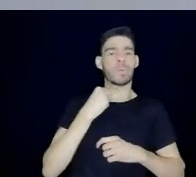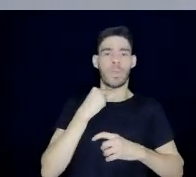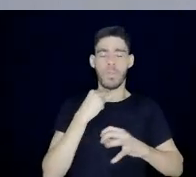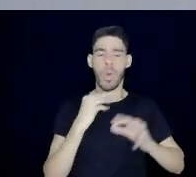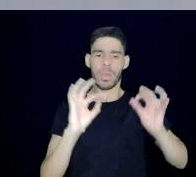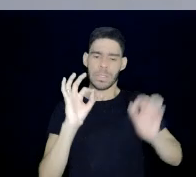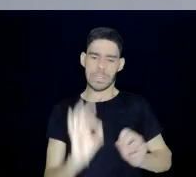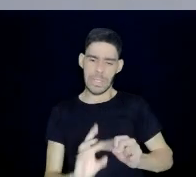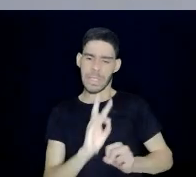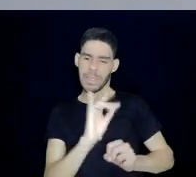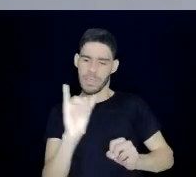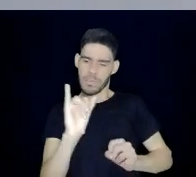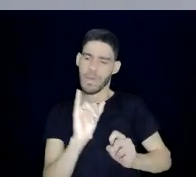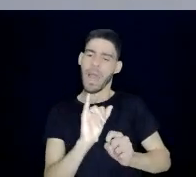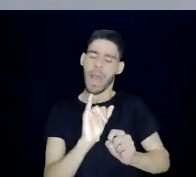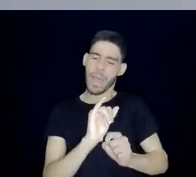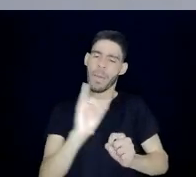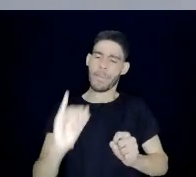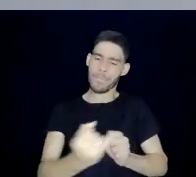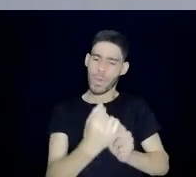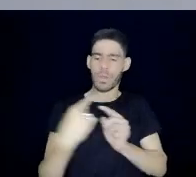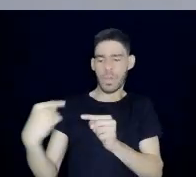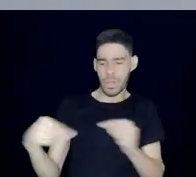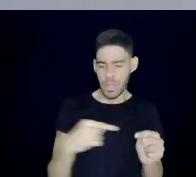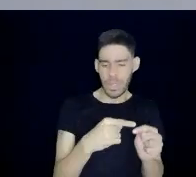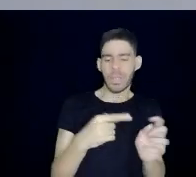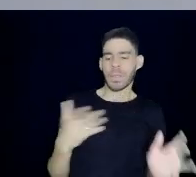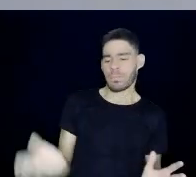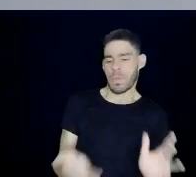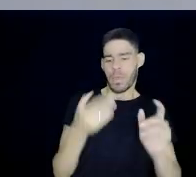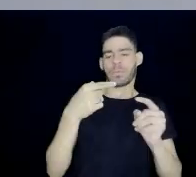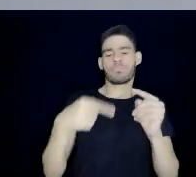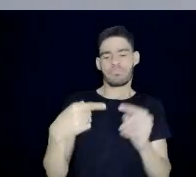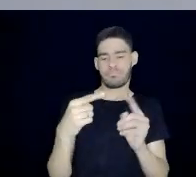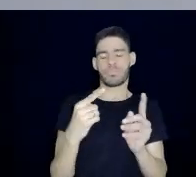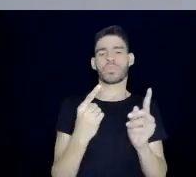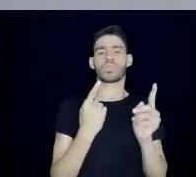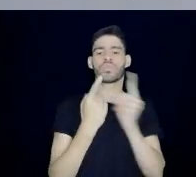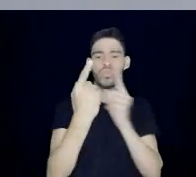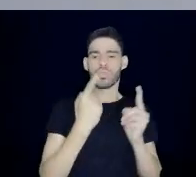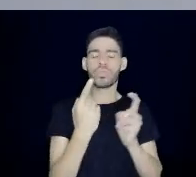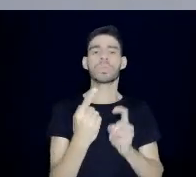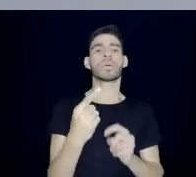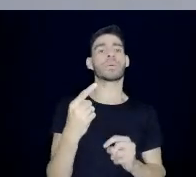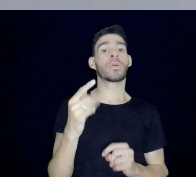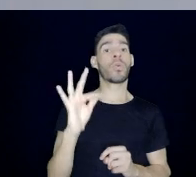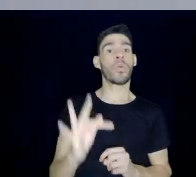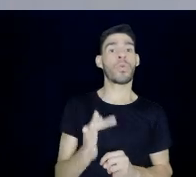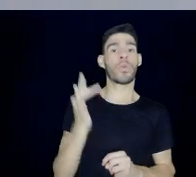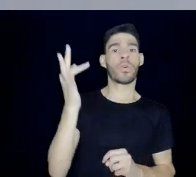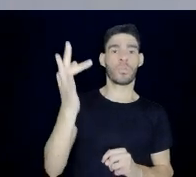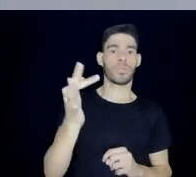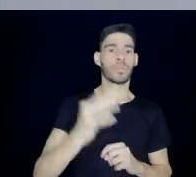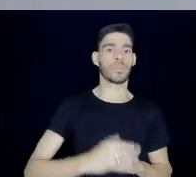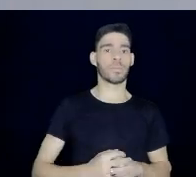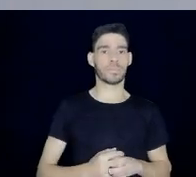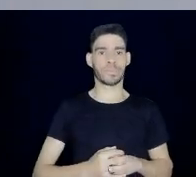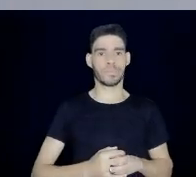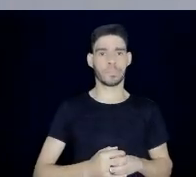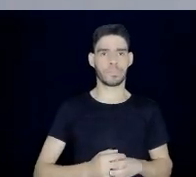que certamente vai suscitar aí uma oportunidade de debates e discussões no futuro